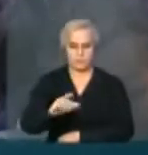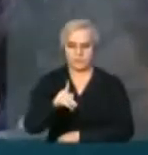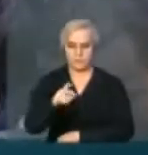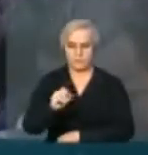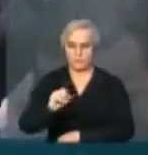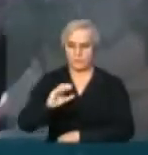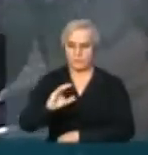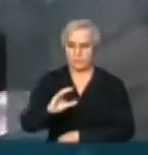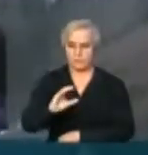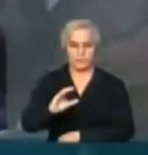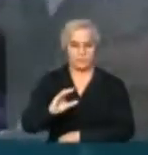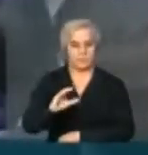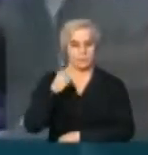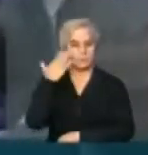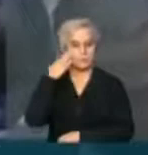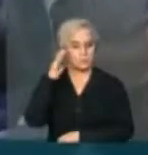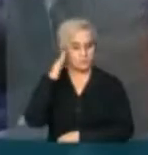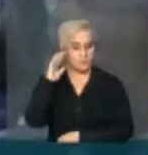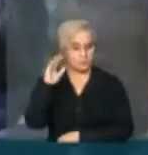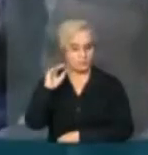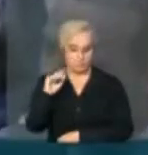PSC, senhor presidente, que